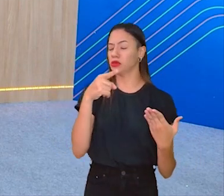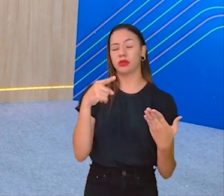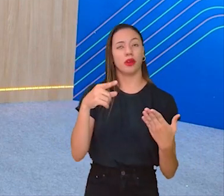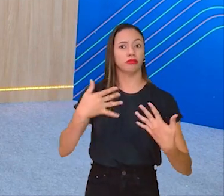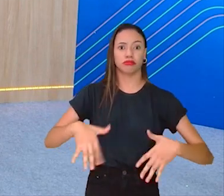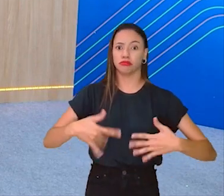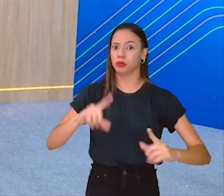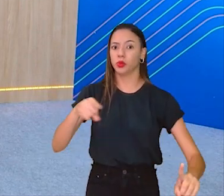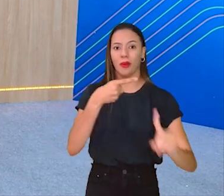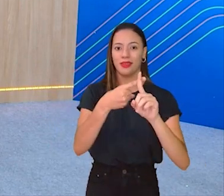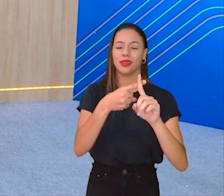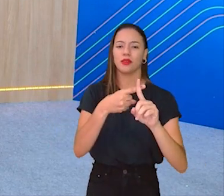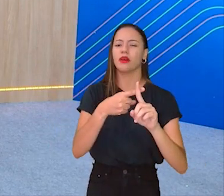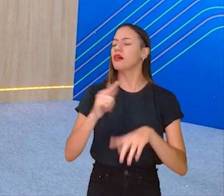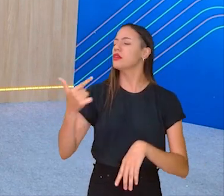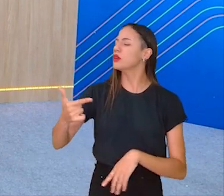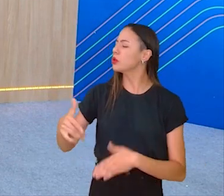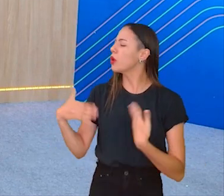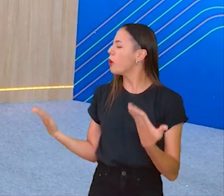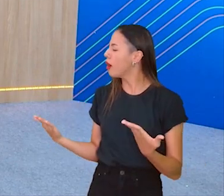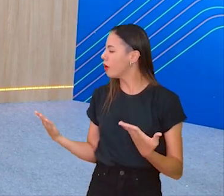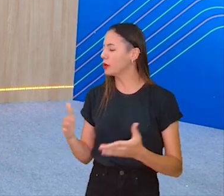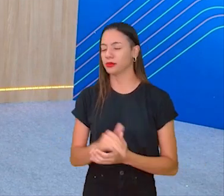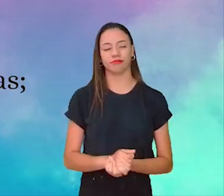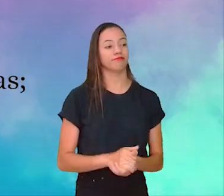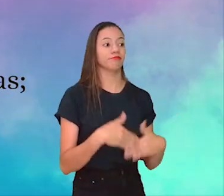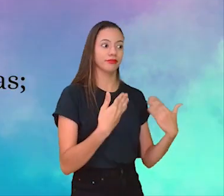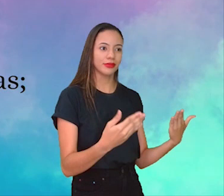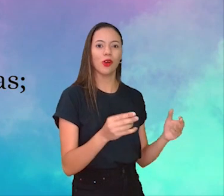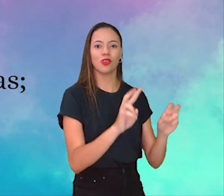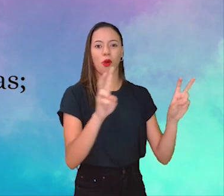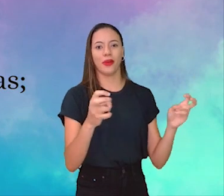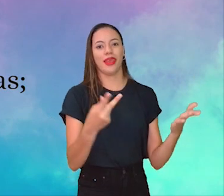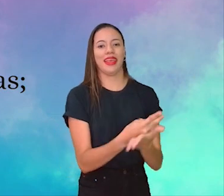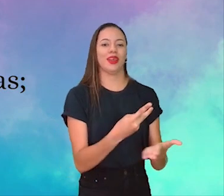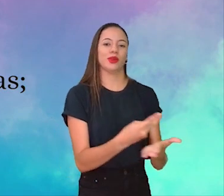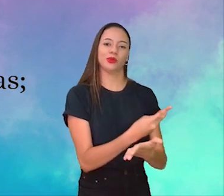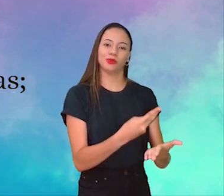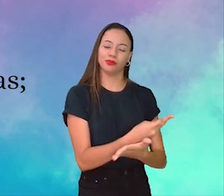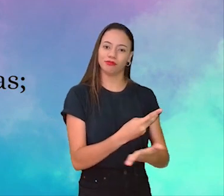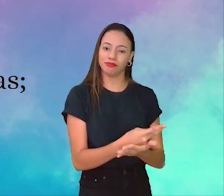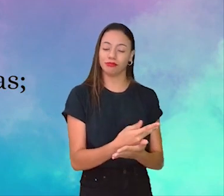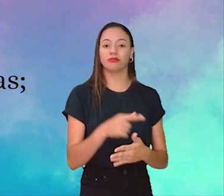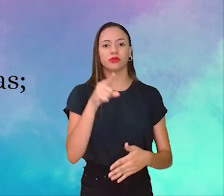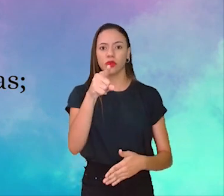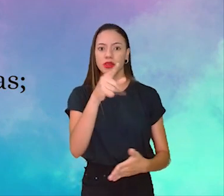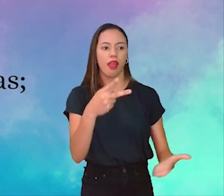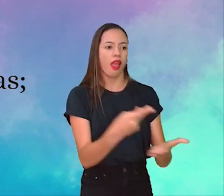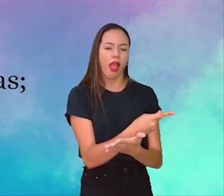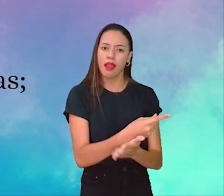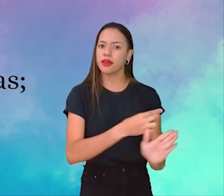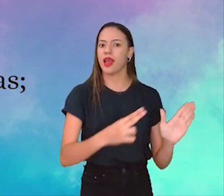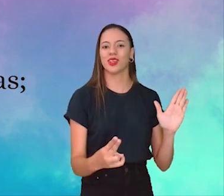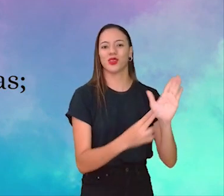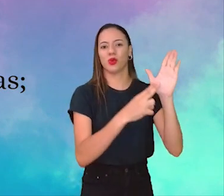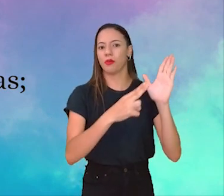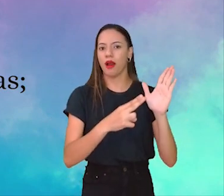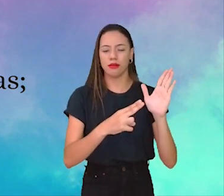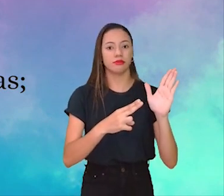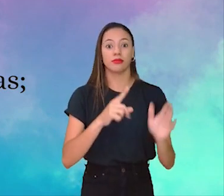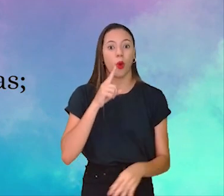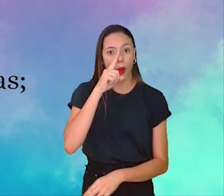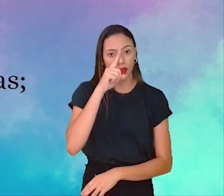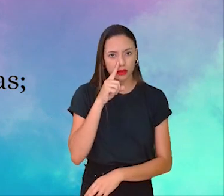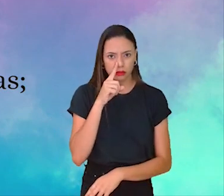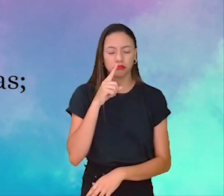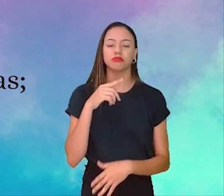isso. Qual é a segunda, Yolanda? Então, a respeito dos erros, né, gente? Erre e assuma riscos. Vejam só como